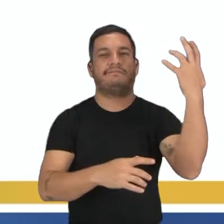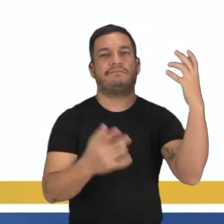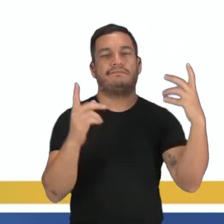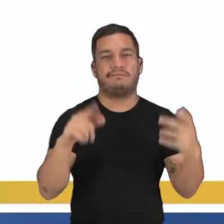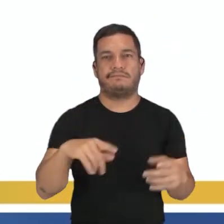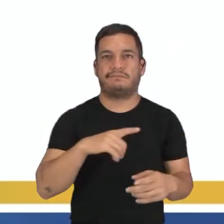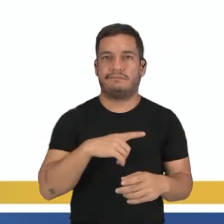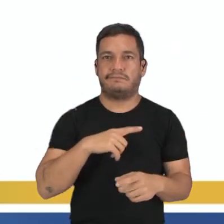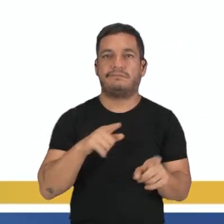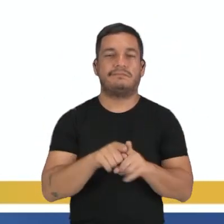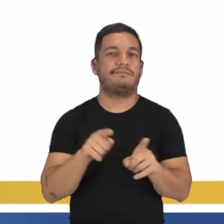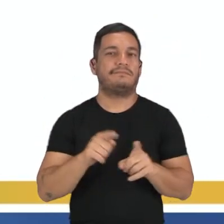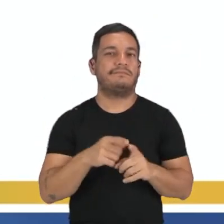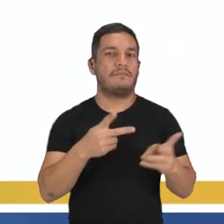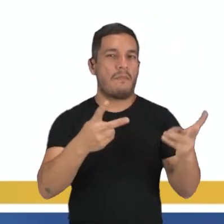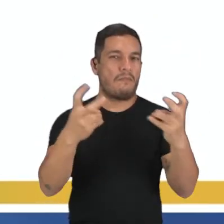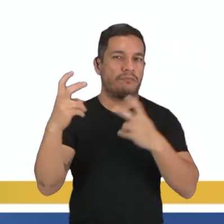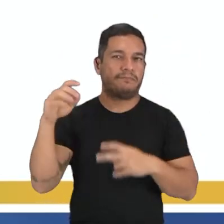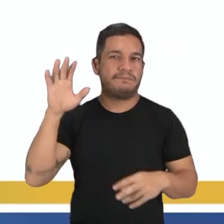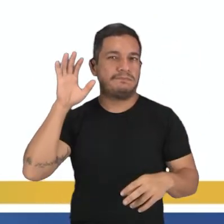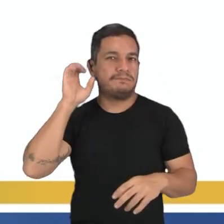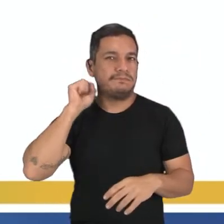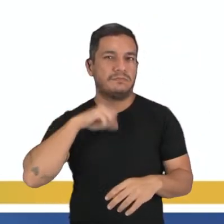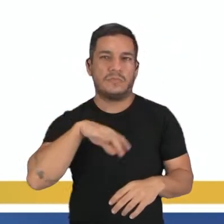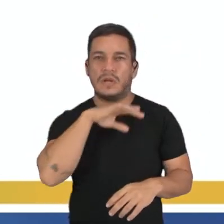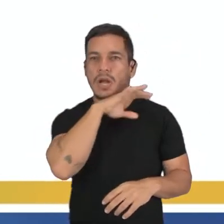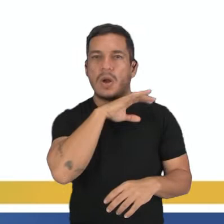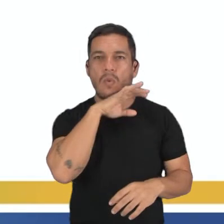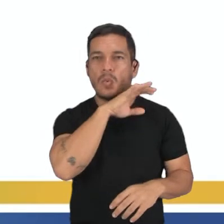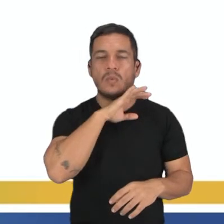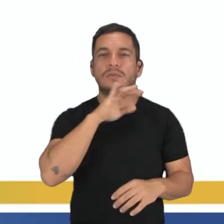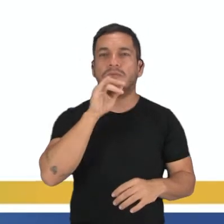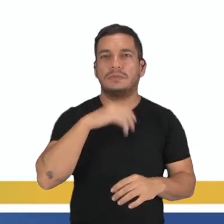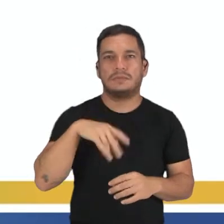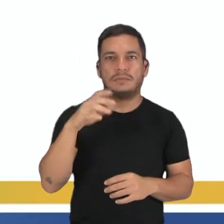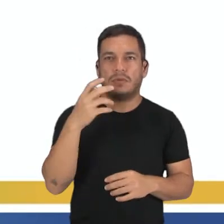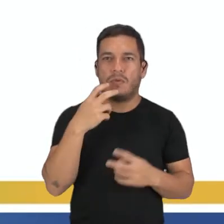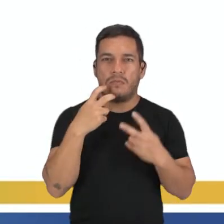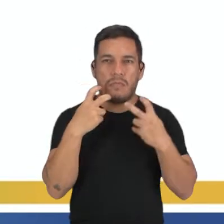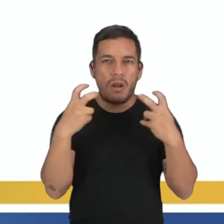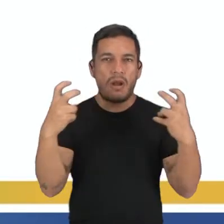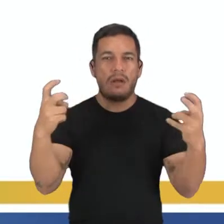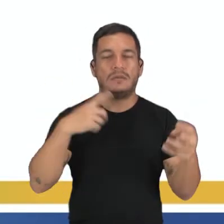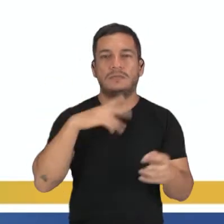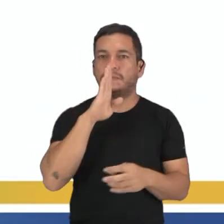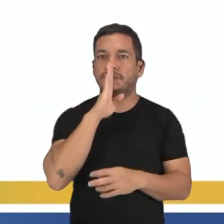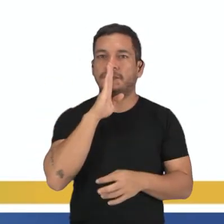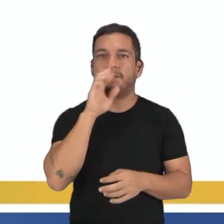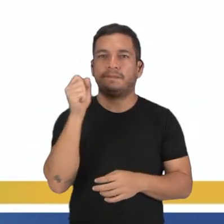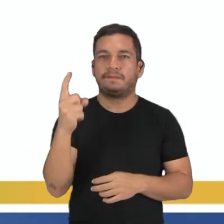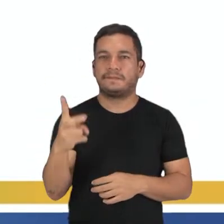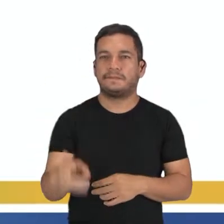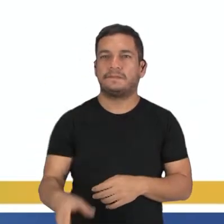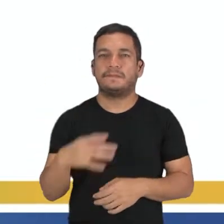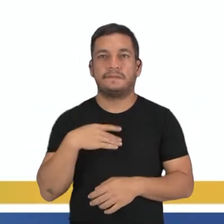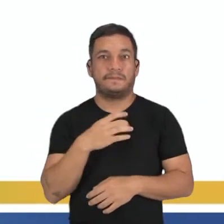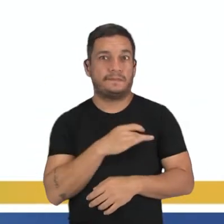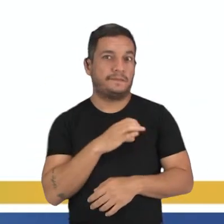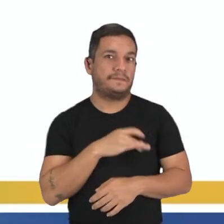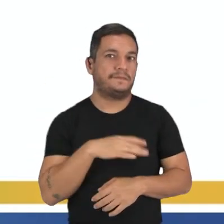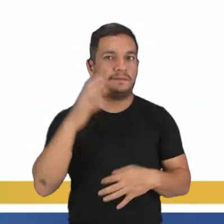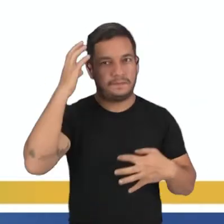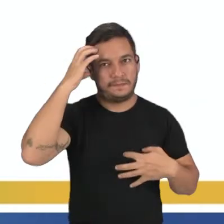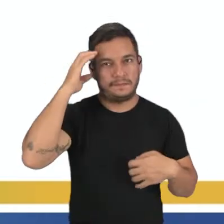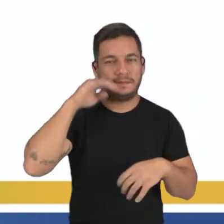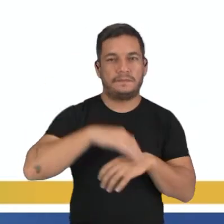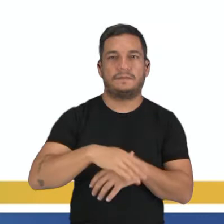terreiro também se ouvia a onça avisar que estava por perto no silêncio da madrugada amedrontava os macacos da